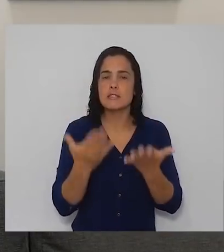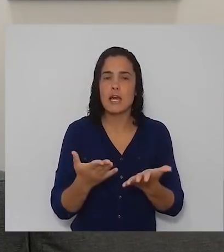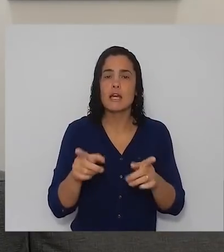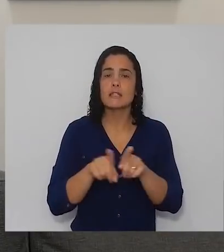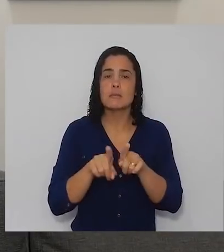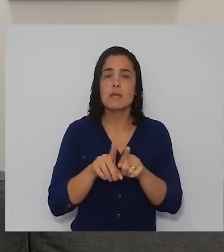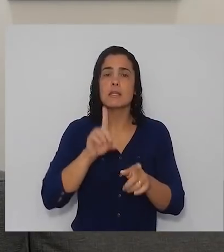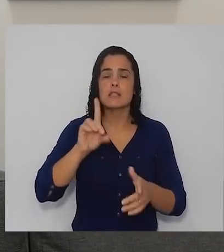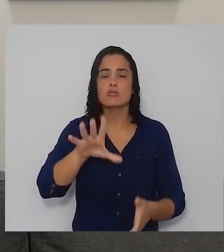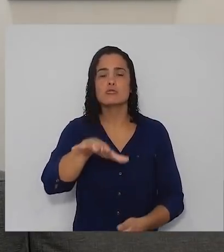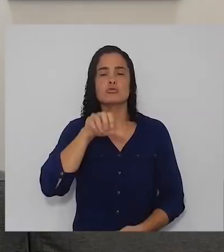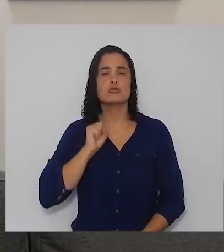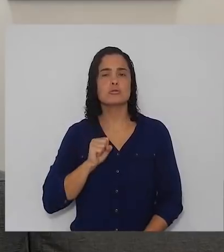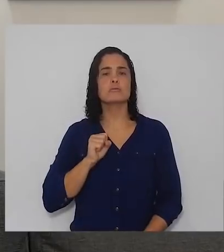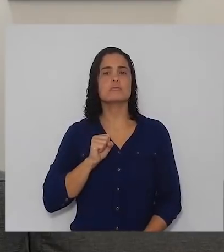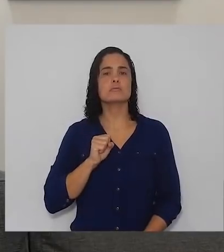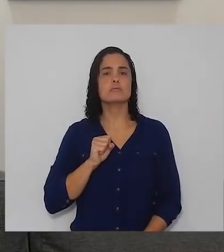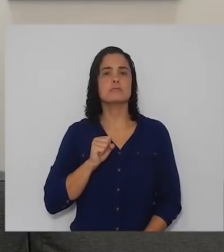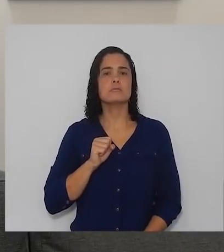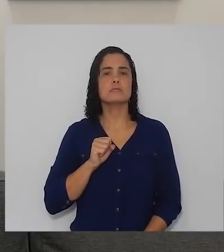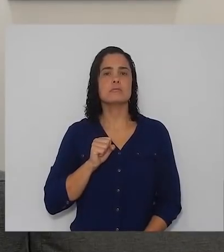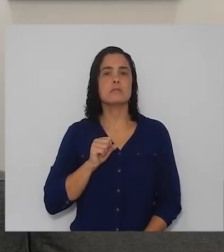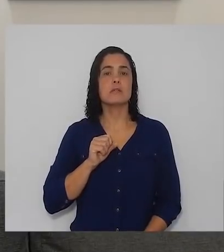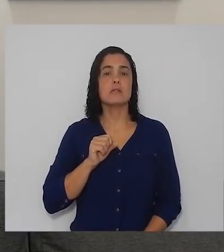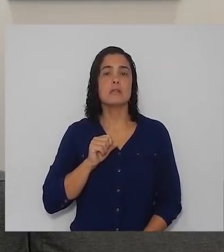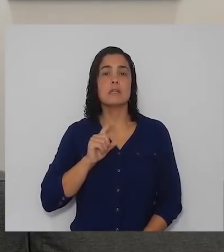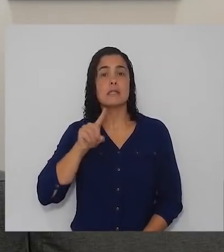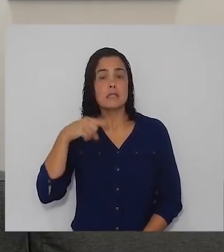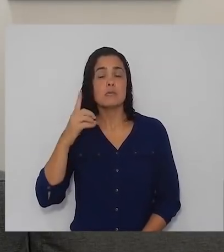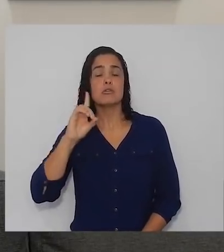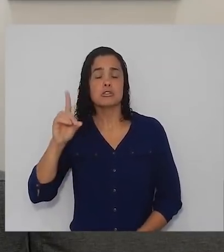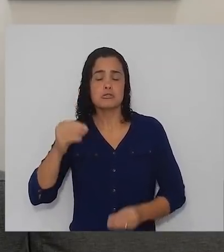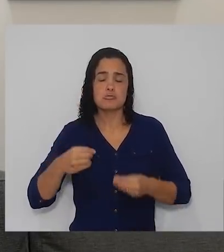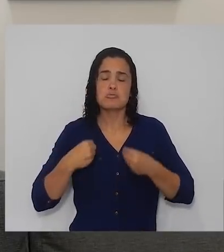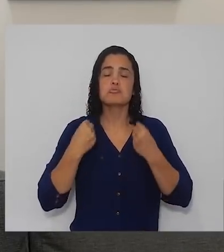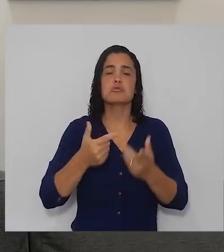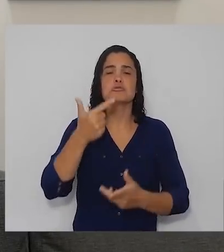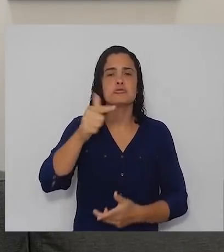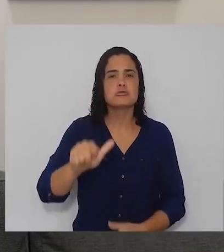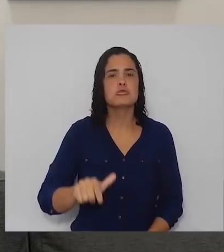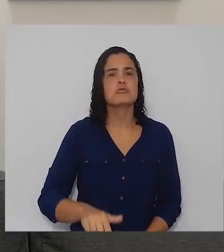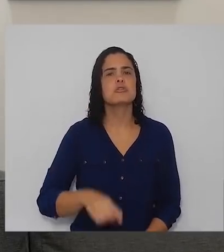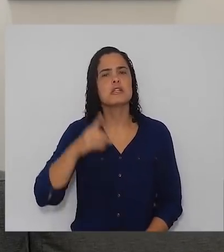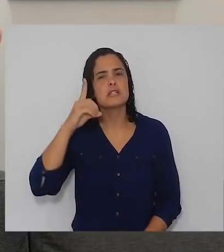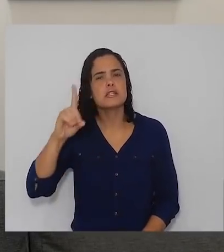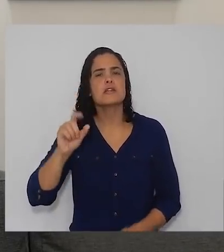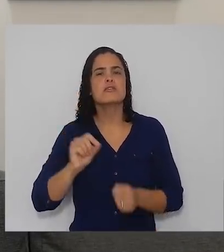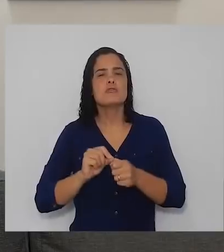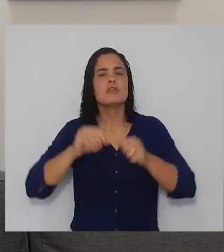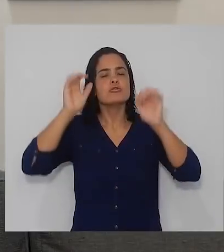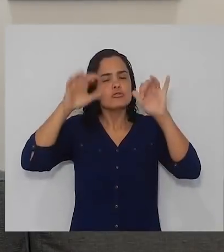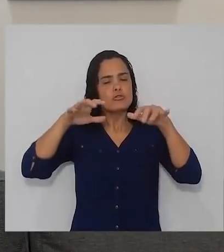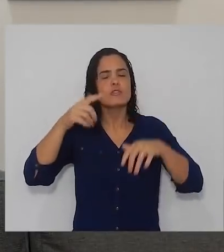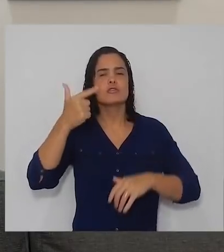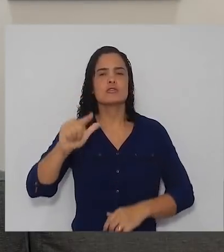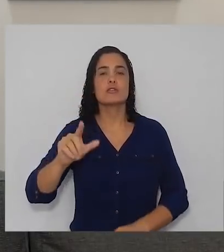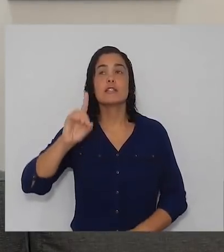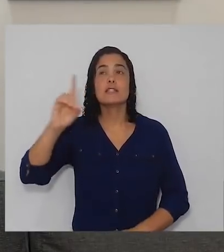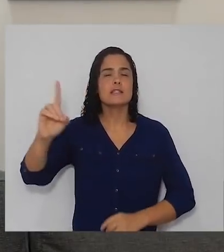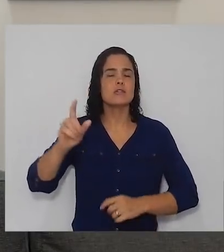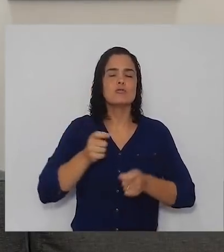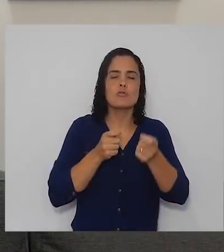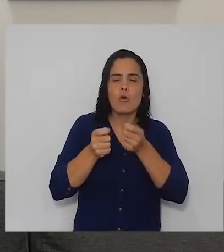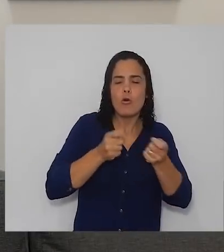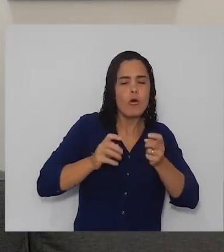é o Deus que retém. E o mesmo Deus que retém é o Deus que libera depois e faz voltar chover. Ou